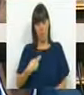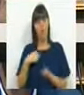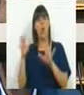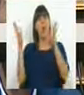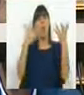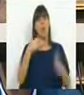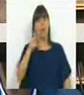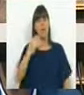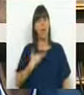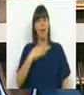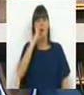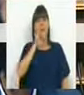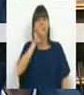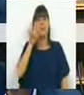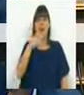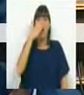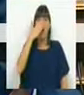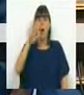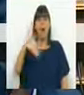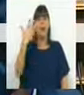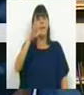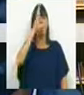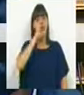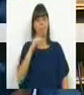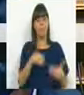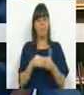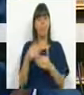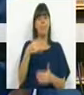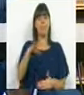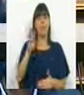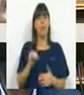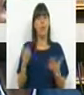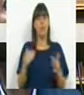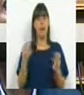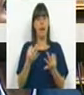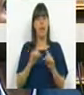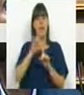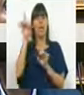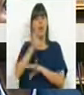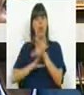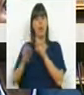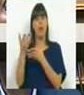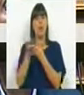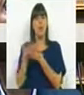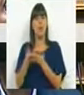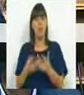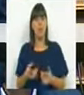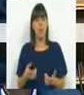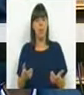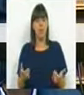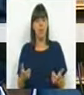onde estará o PSD se um hipotético governo liderado pelo Partido Socialista tiver de ir à Europa negociar? Em